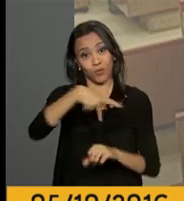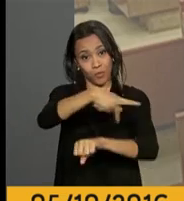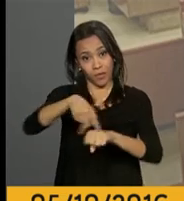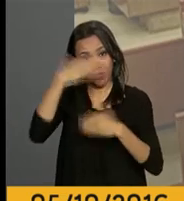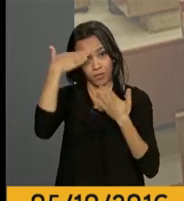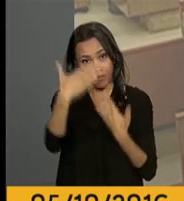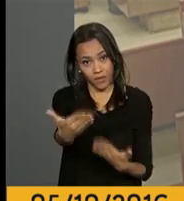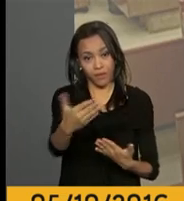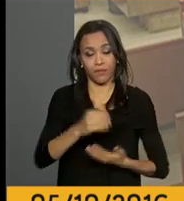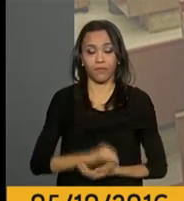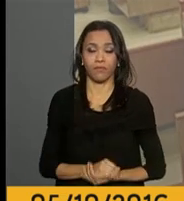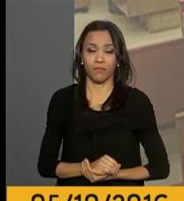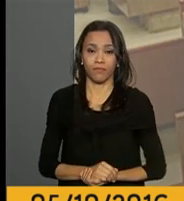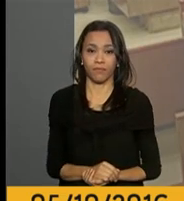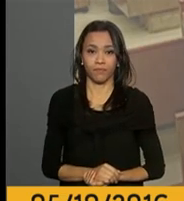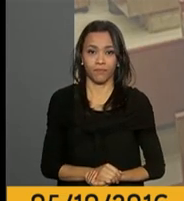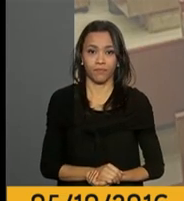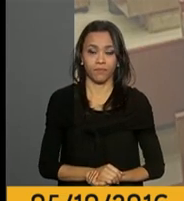muito obrigado